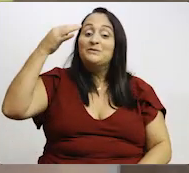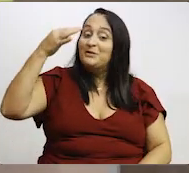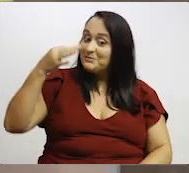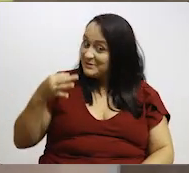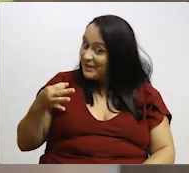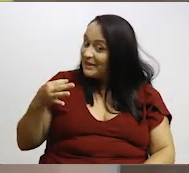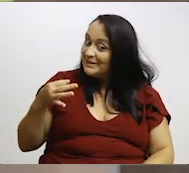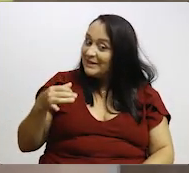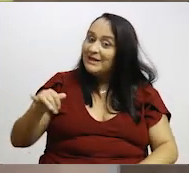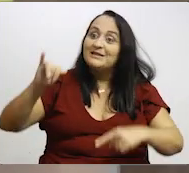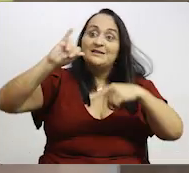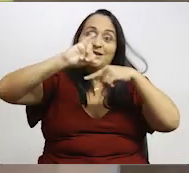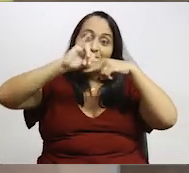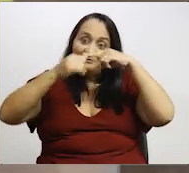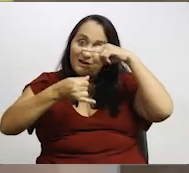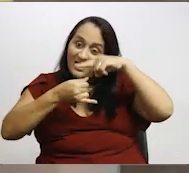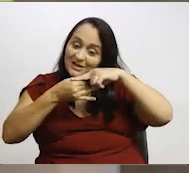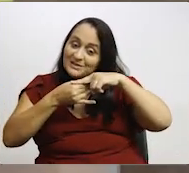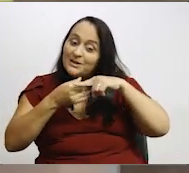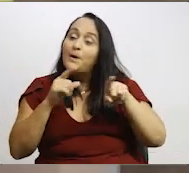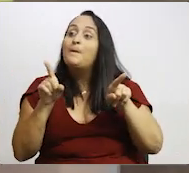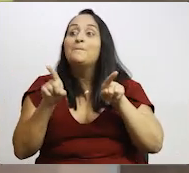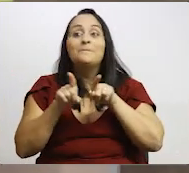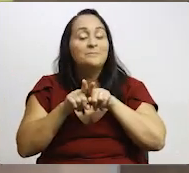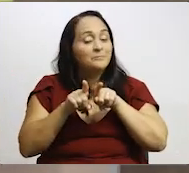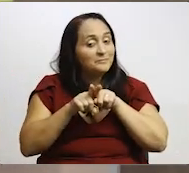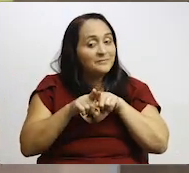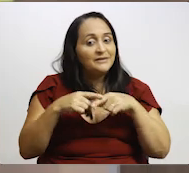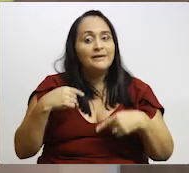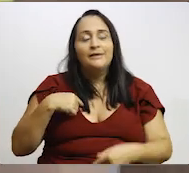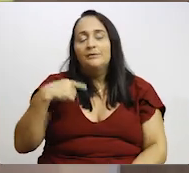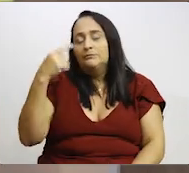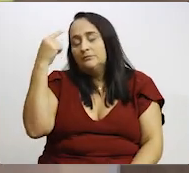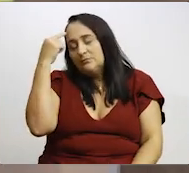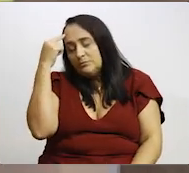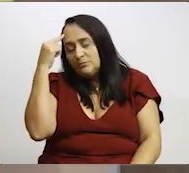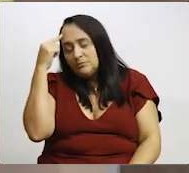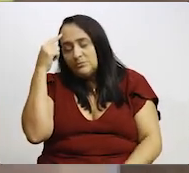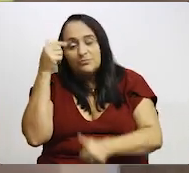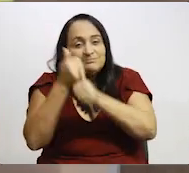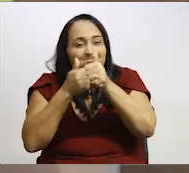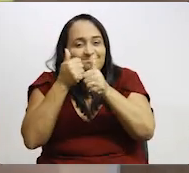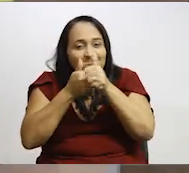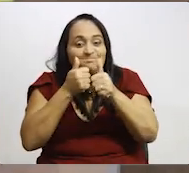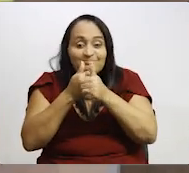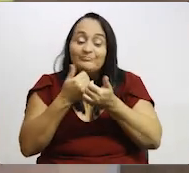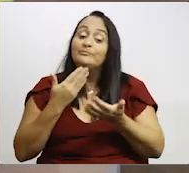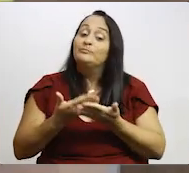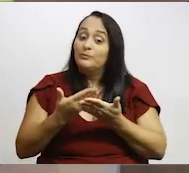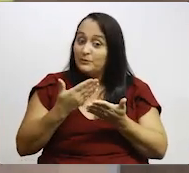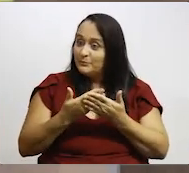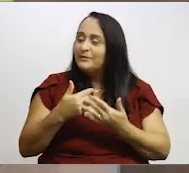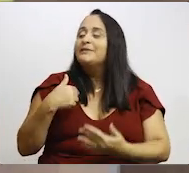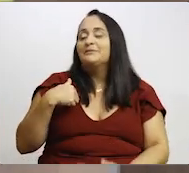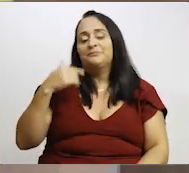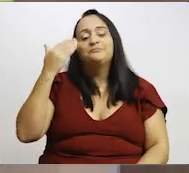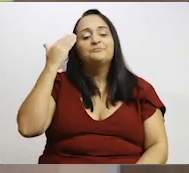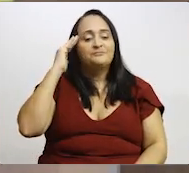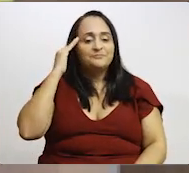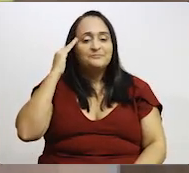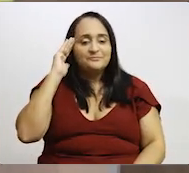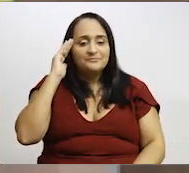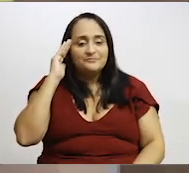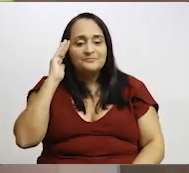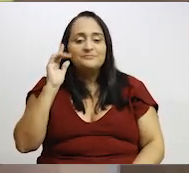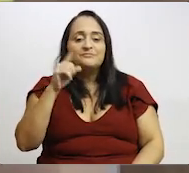certeza que eu vou revisar tudo isso com os nossos alunos. Pode ter certeza que até para fazer essa aula eu quebrei a cabeça. Eu entendo.